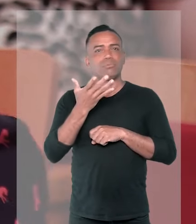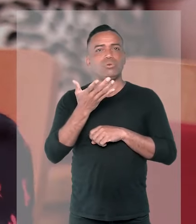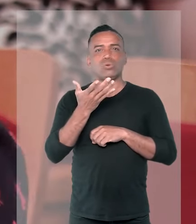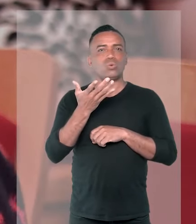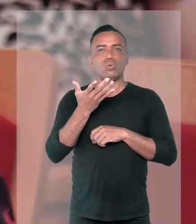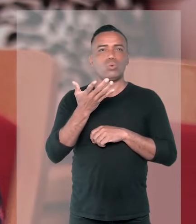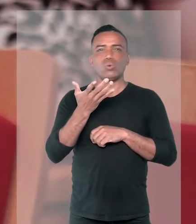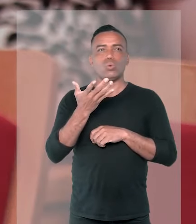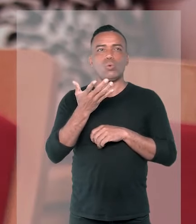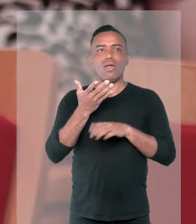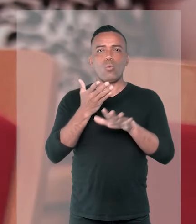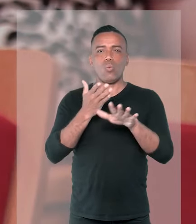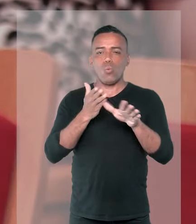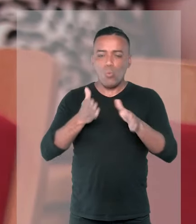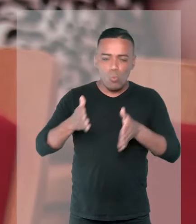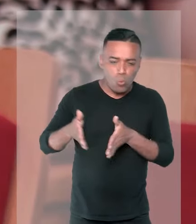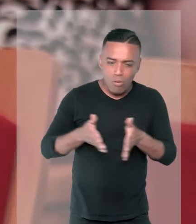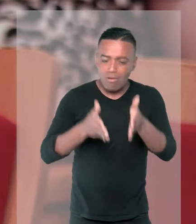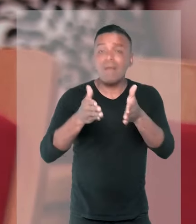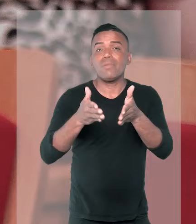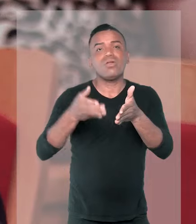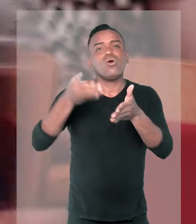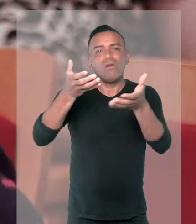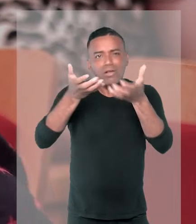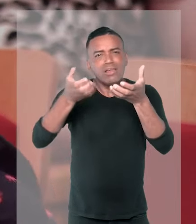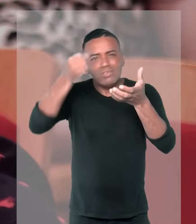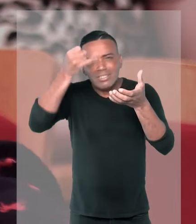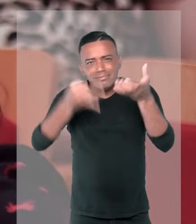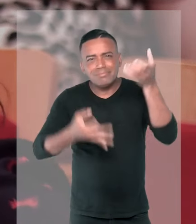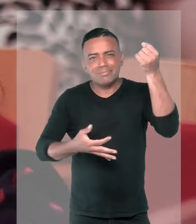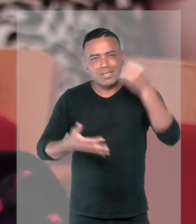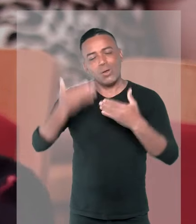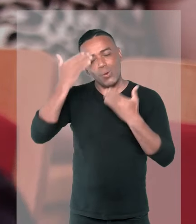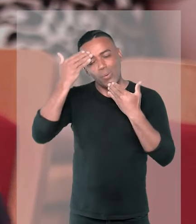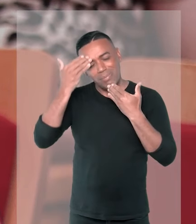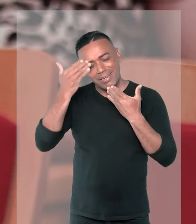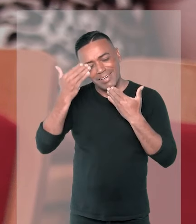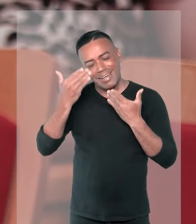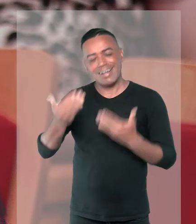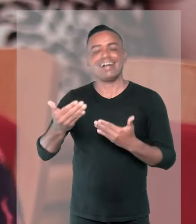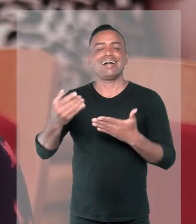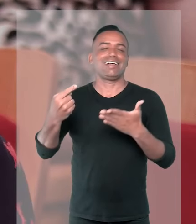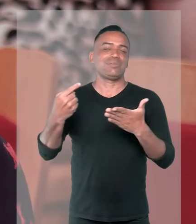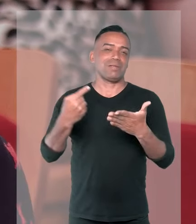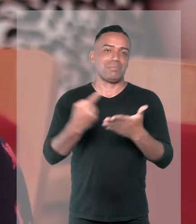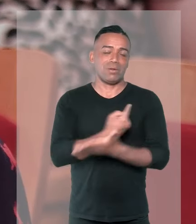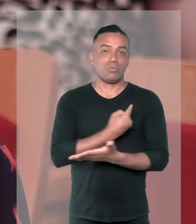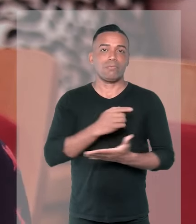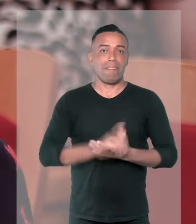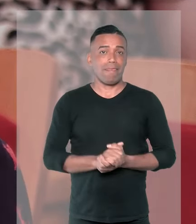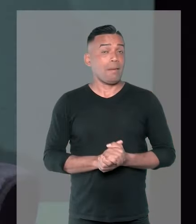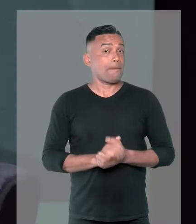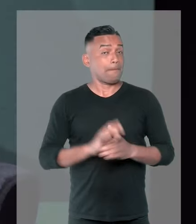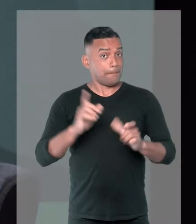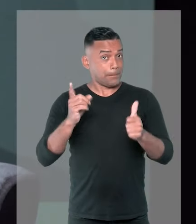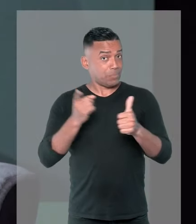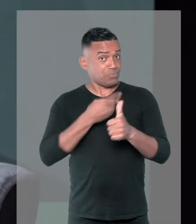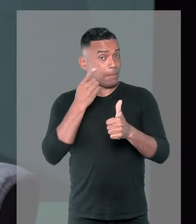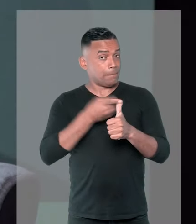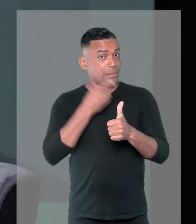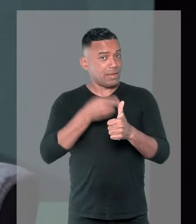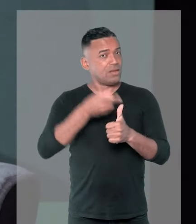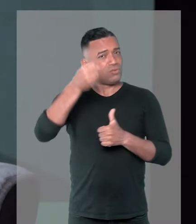diretiva Então queria te ouvir tá bom obrigado obrigado pela consideração e pela pergunta mas seja primeiro falando